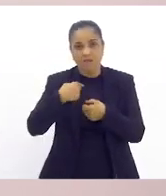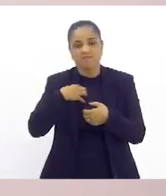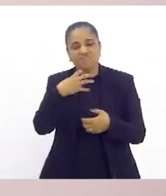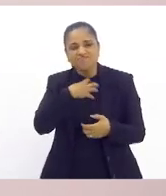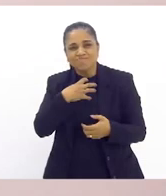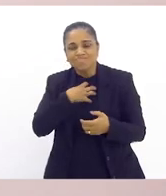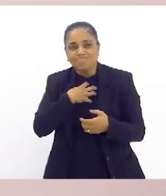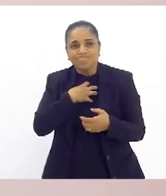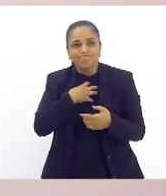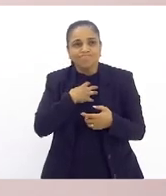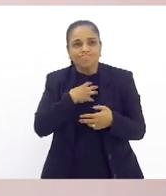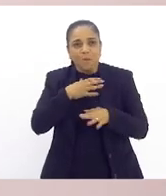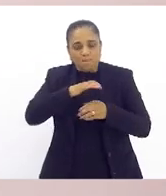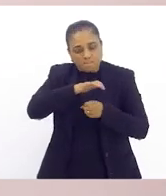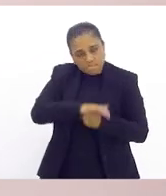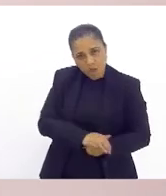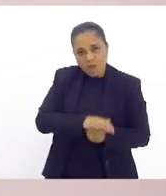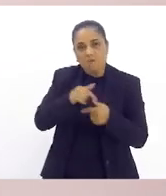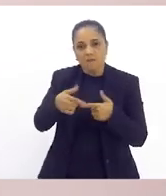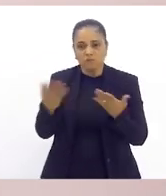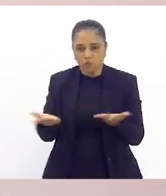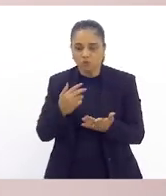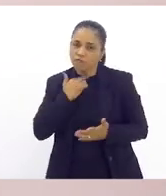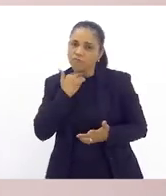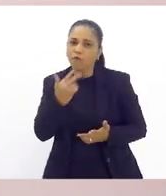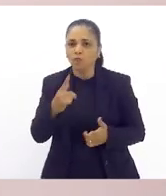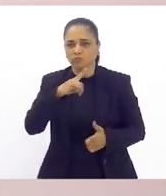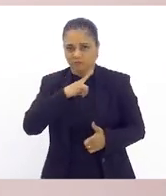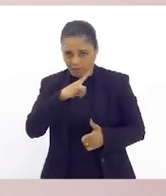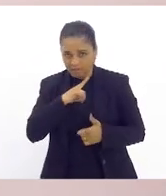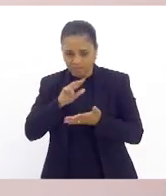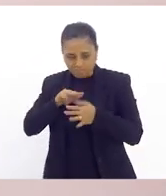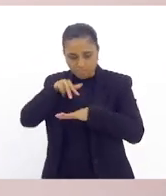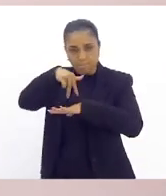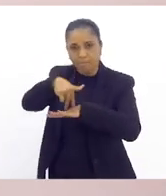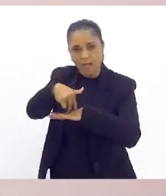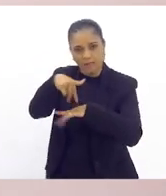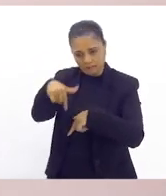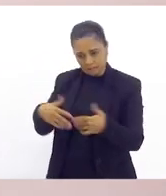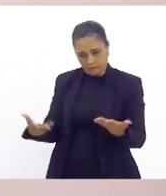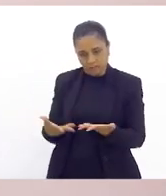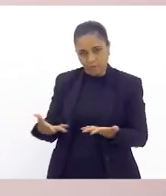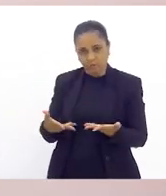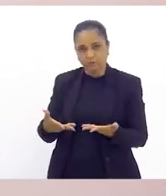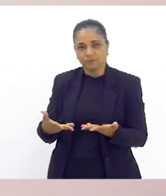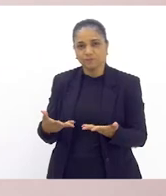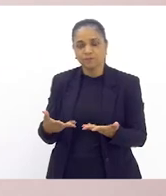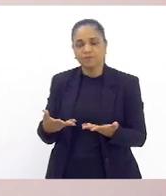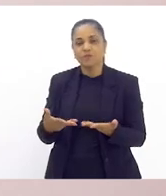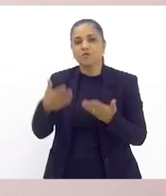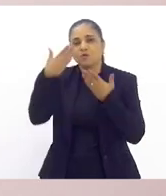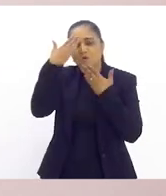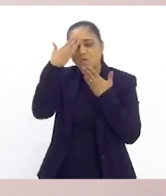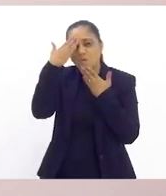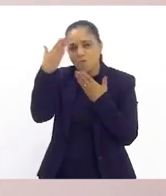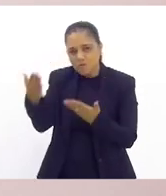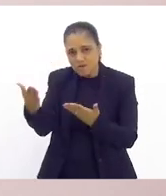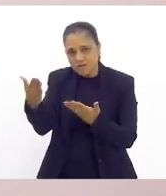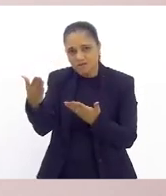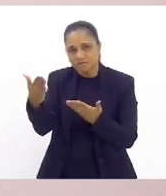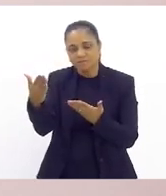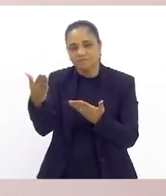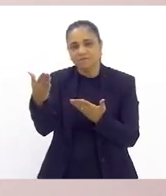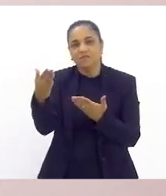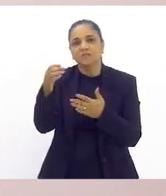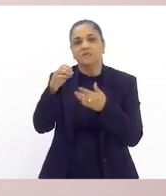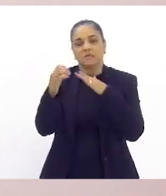tendo voz aqui muito obrigado ao Senhor e a toda sua equipe e dizer muito obrigado ao Senhor e